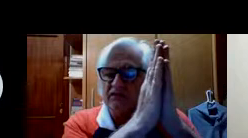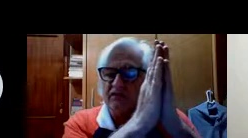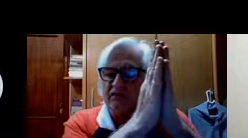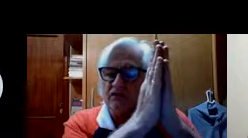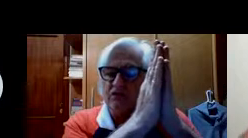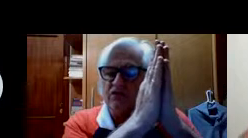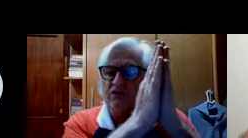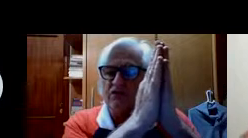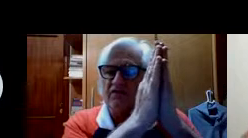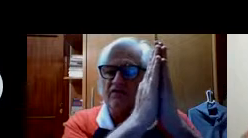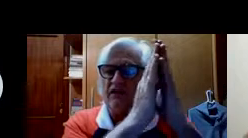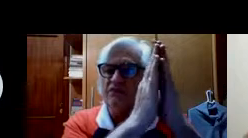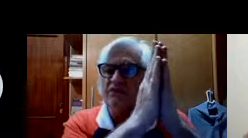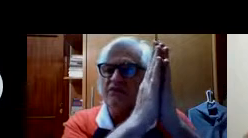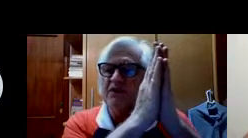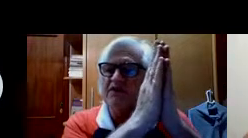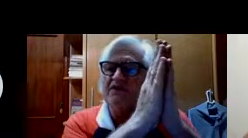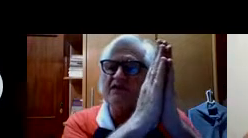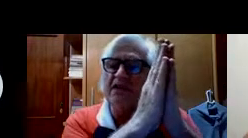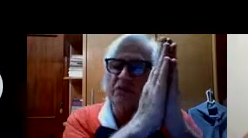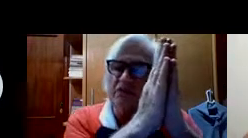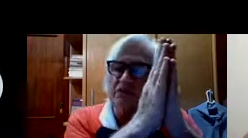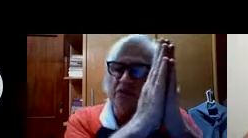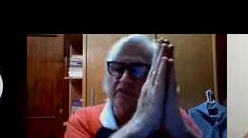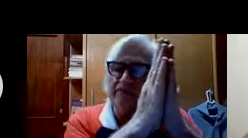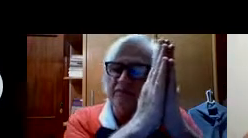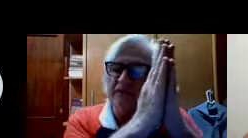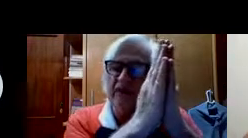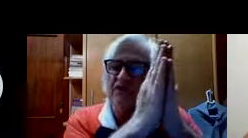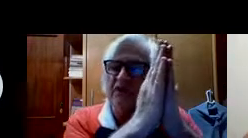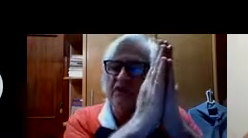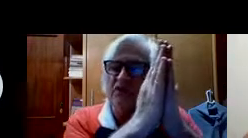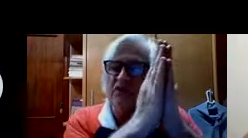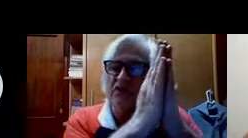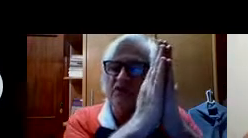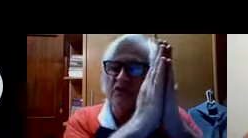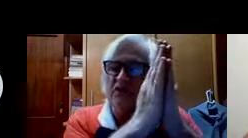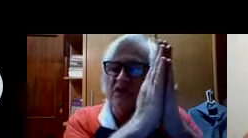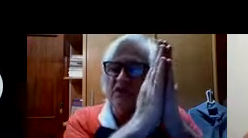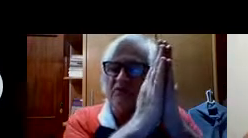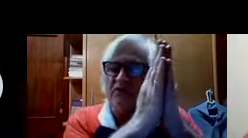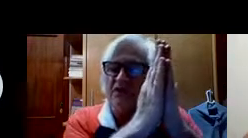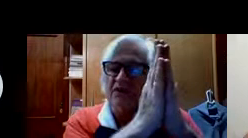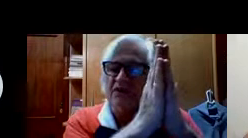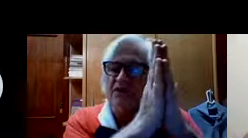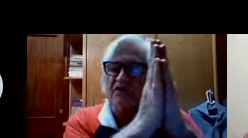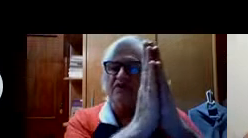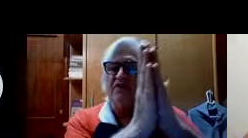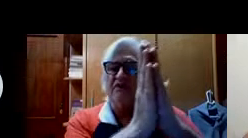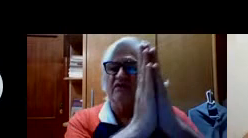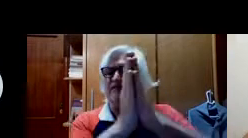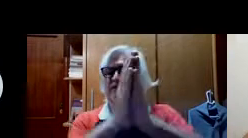junta os dois, você faz uma espécie de interruptor eletroeletrônico, porque se você fizer